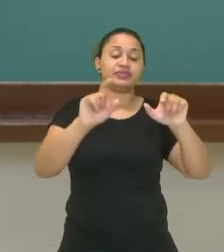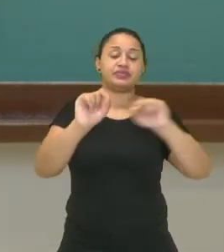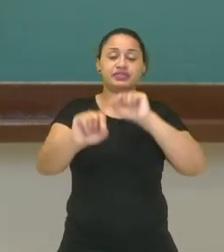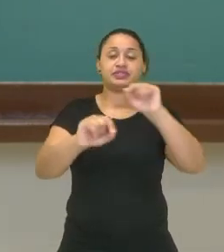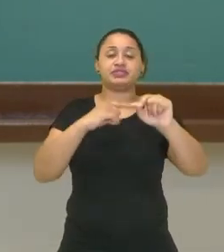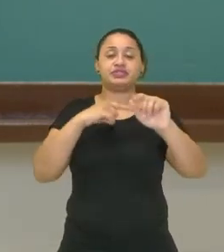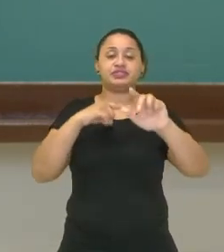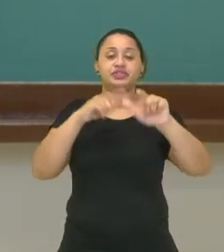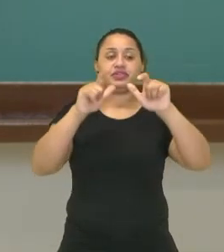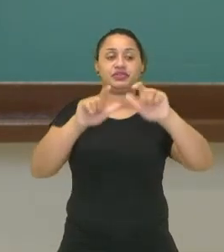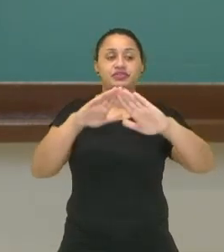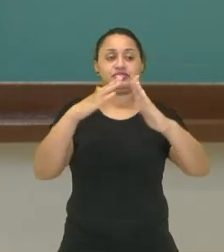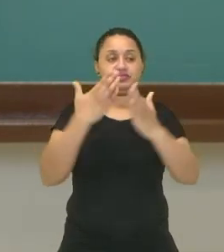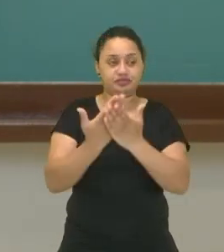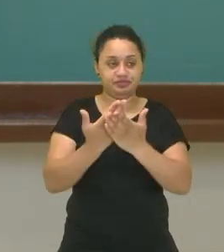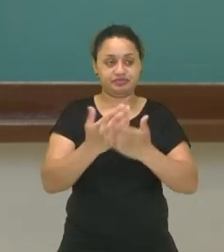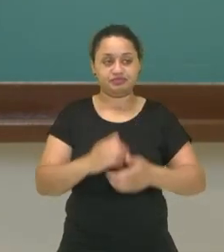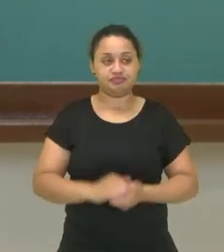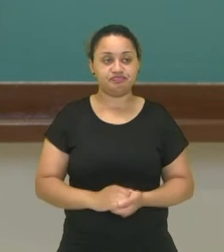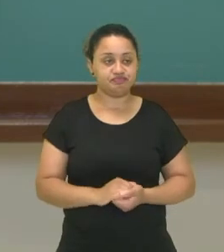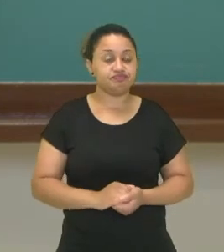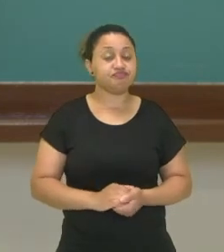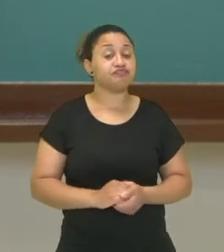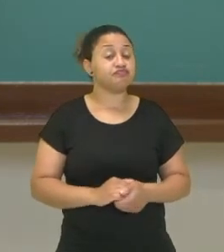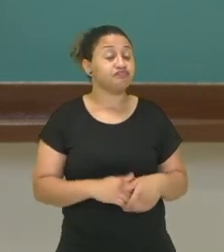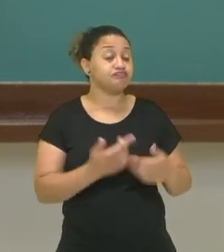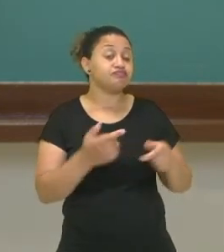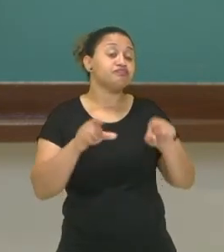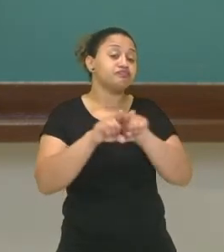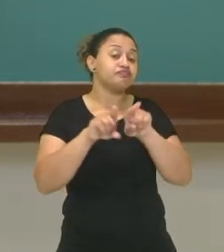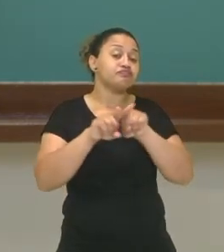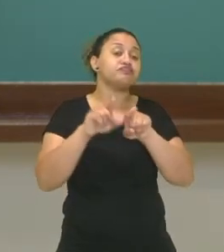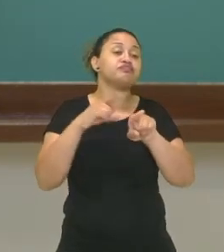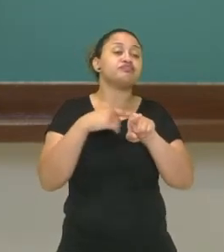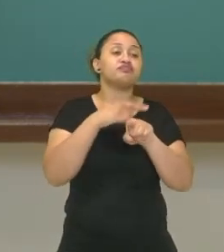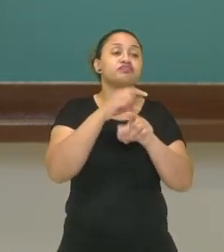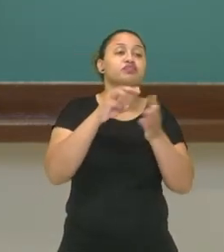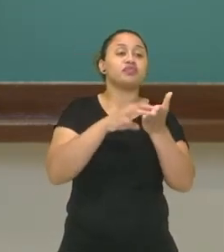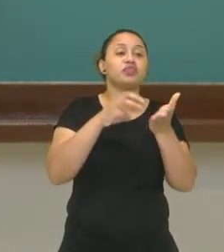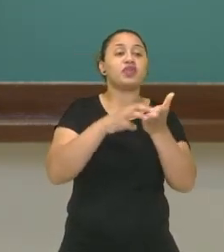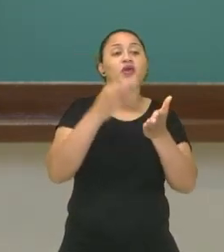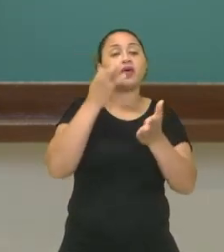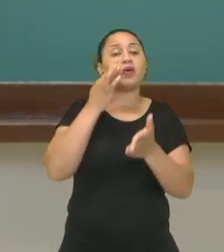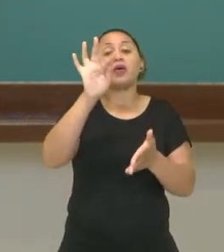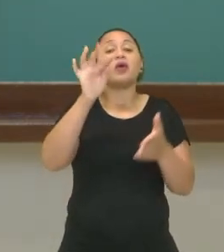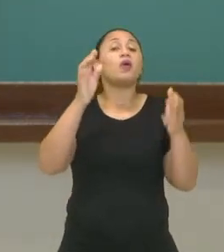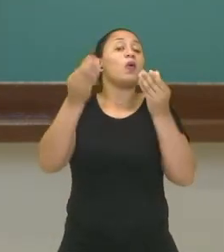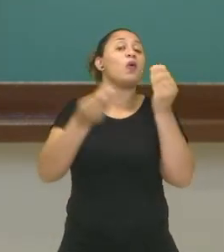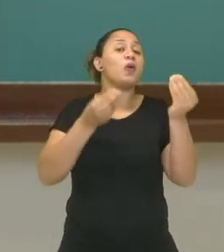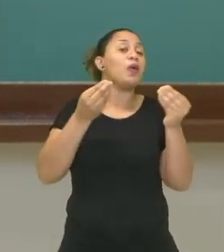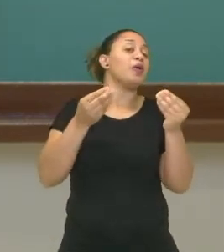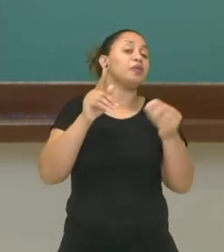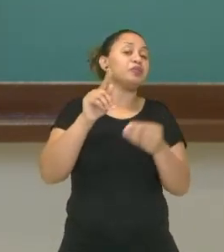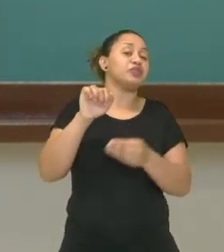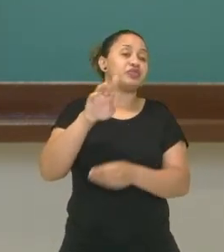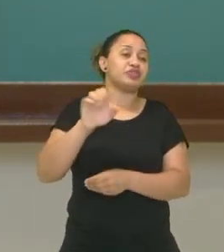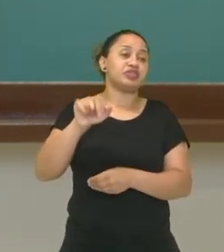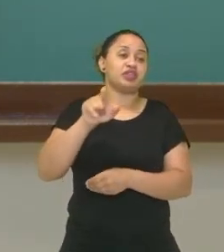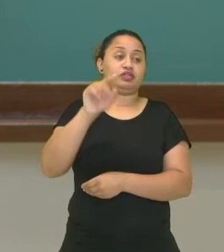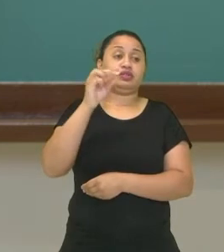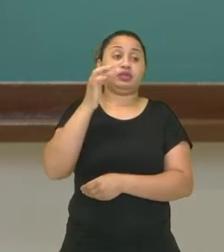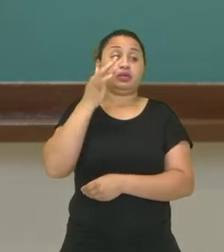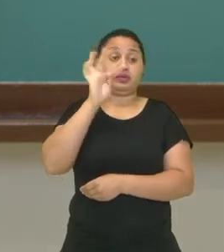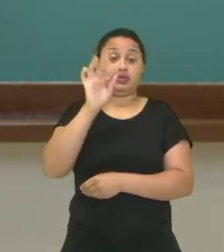da escola. Já a ginástica na França, né? O método francês. O